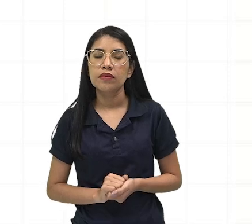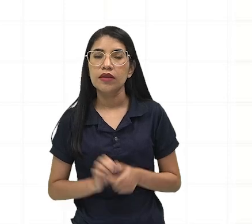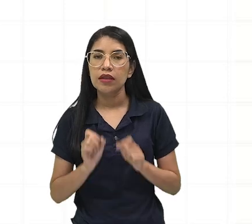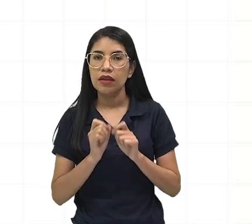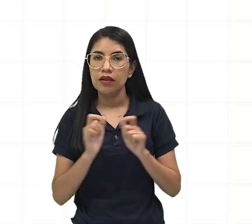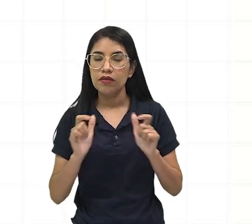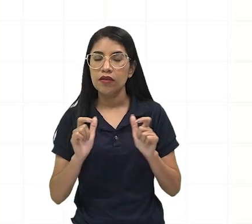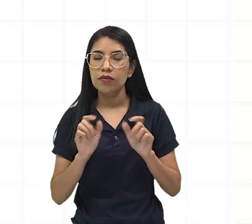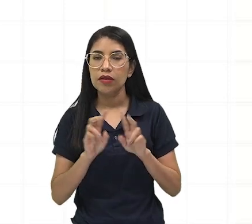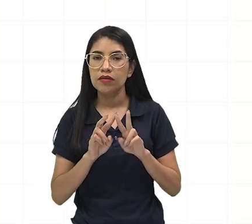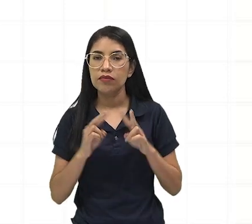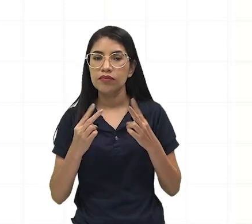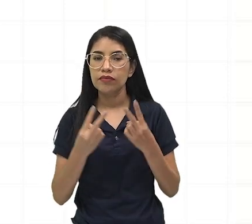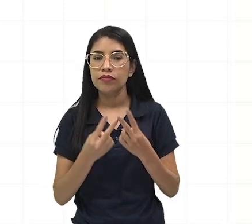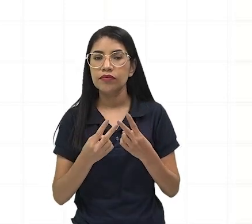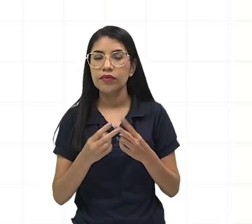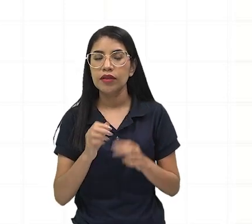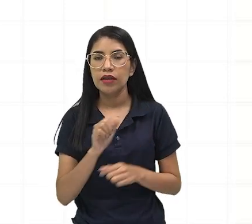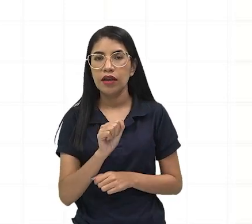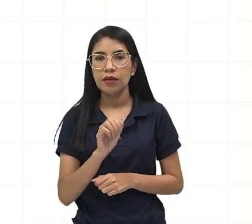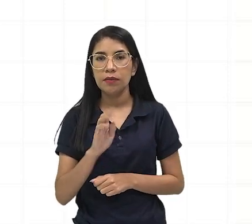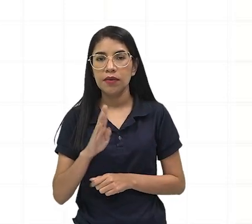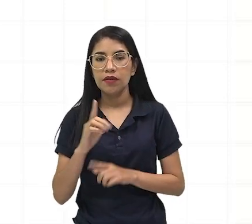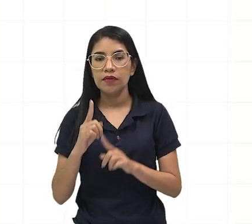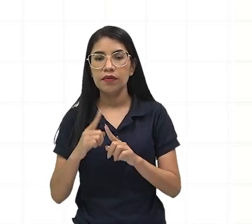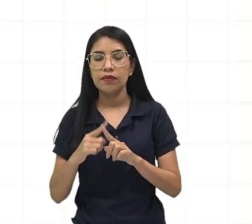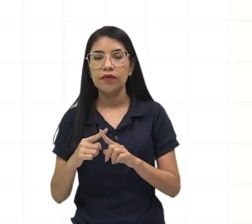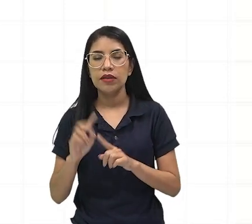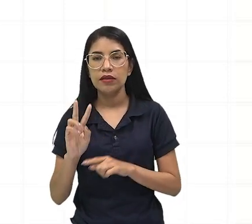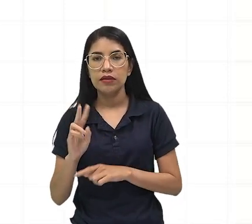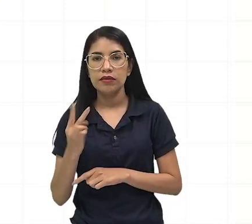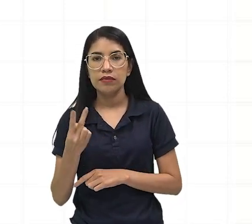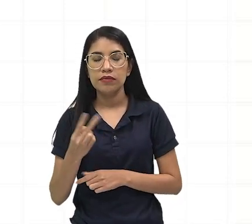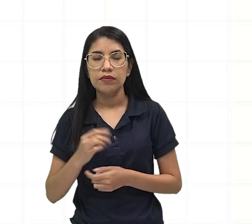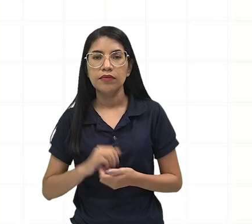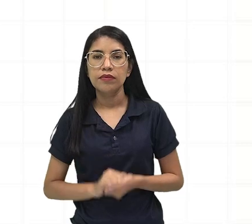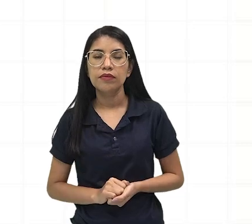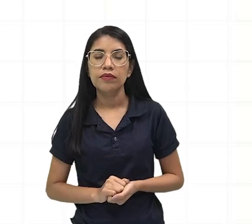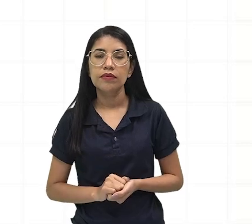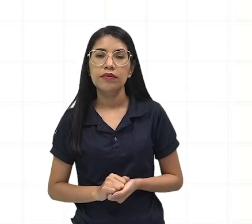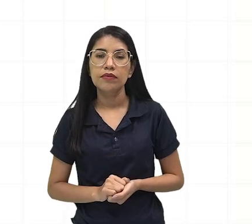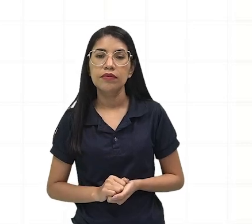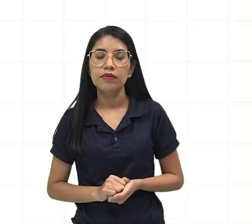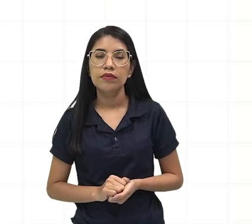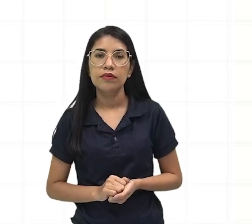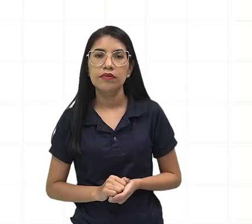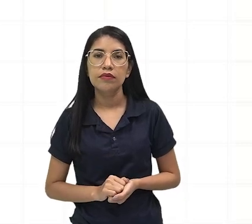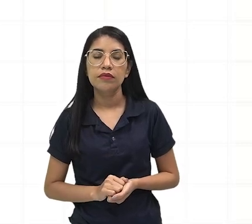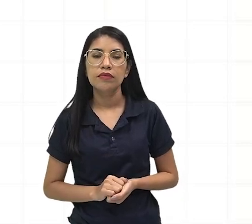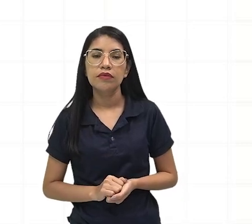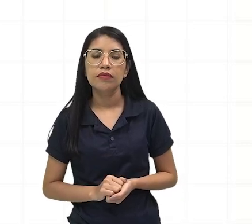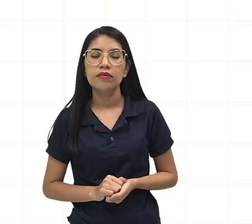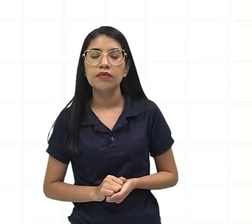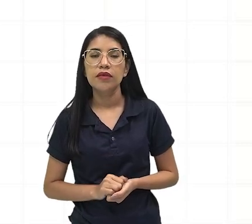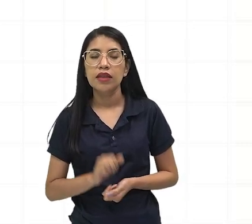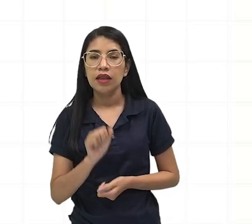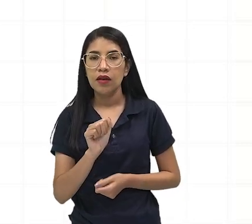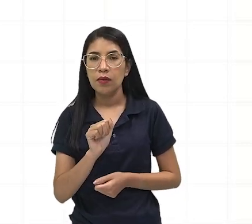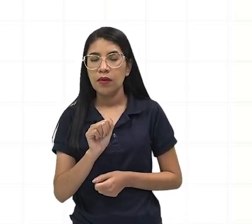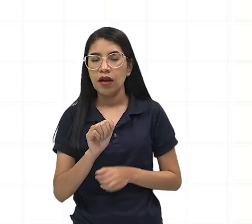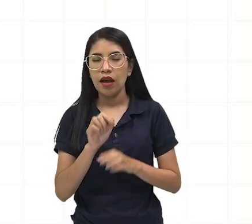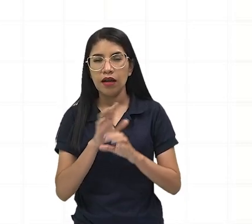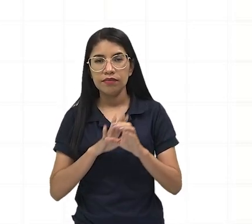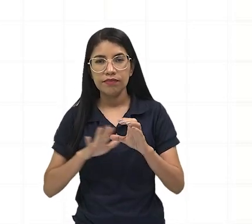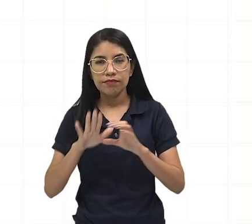nossa formulazinha, que é a área da base vezes a altura. Quem é a área da